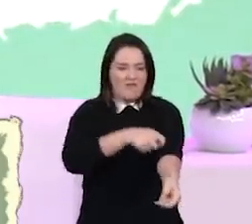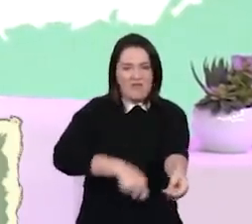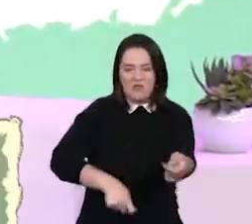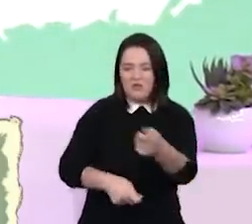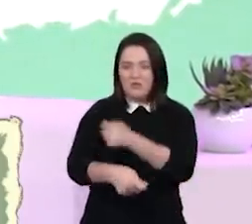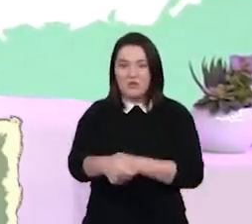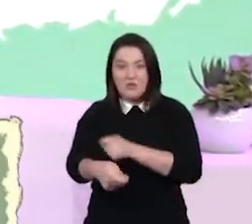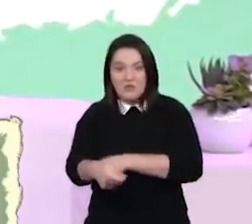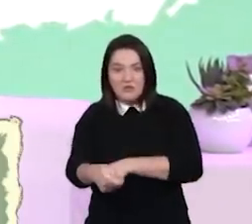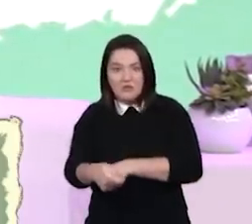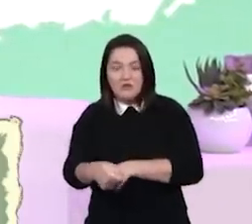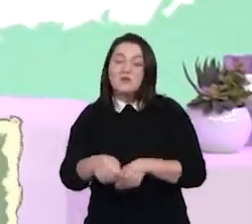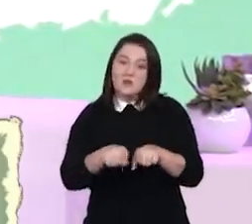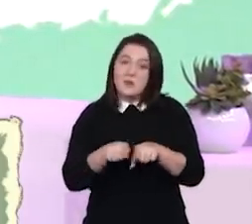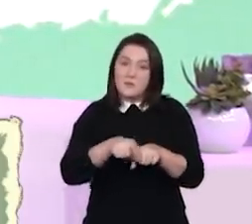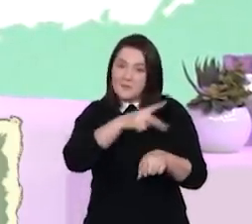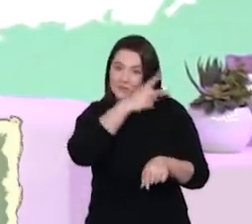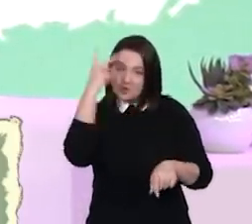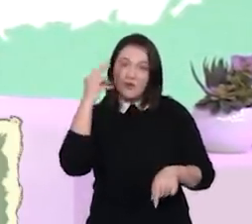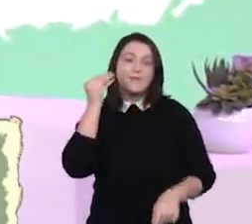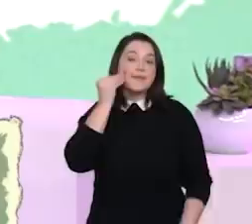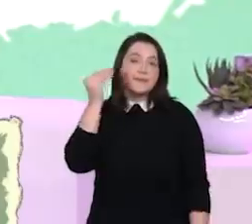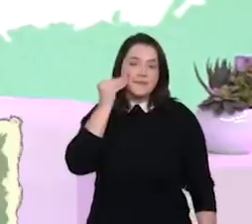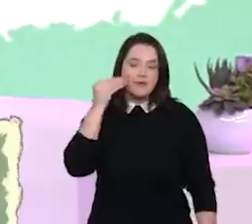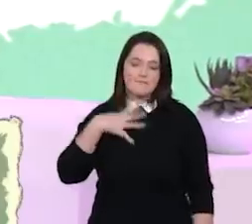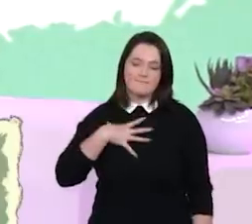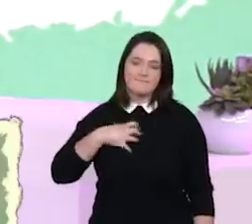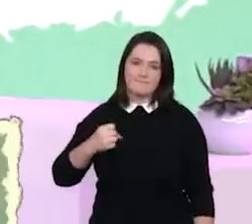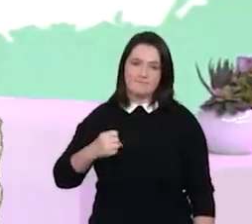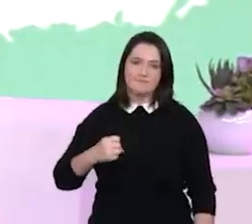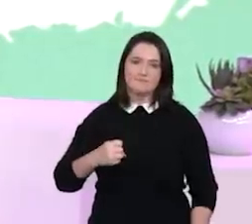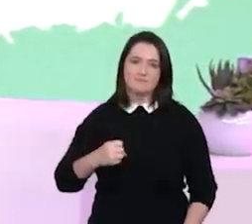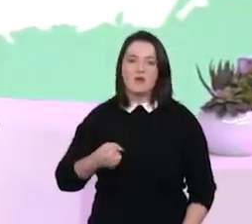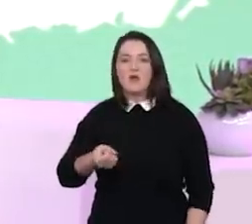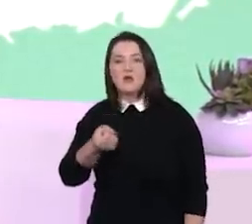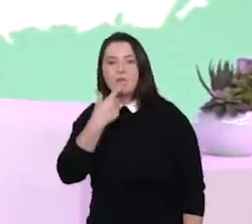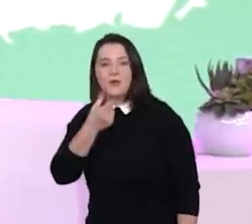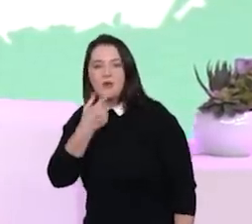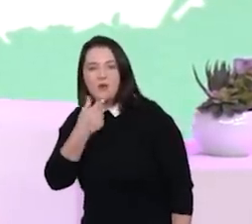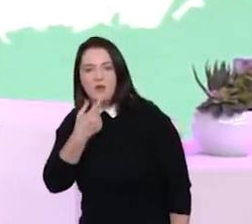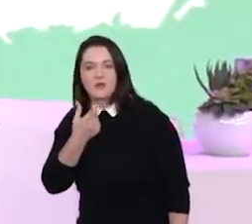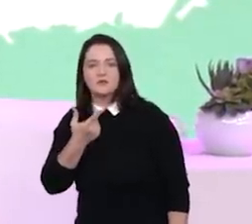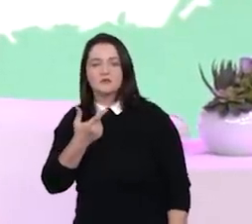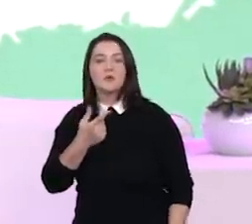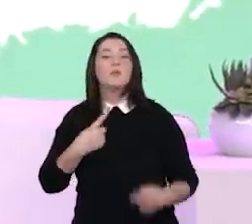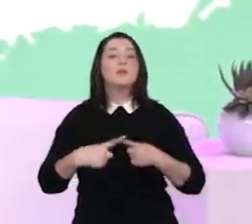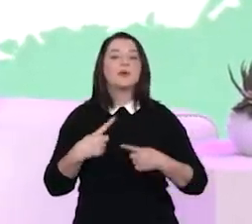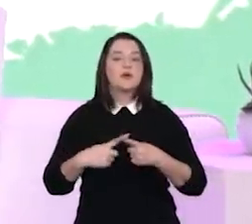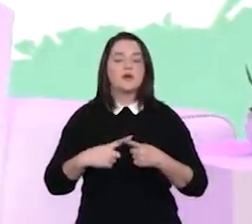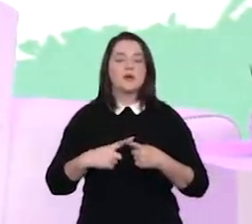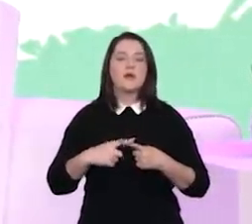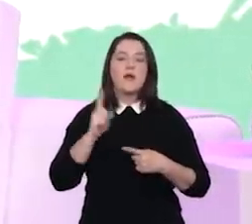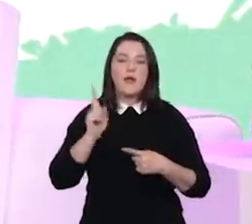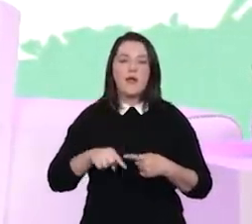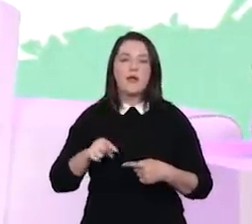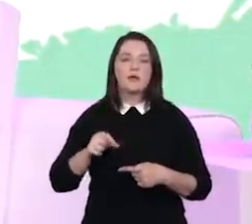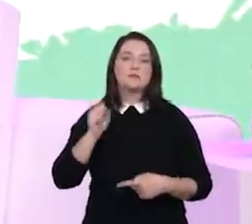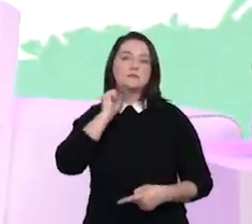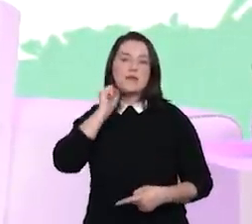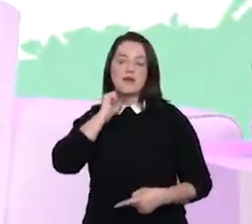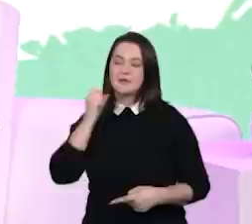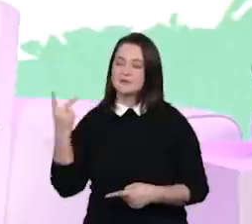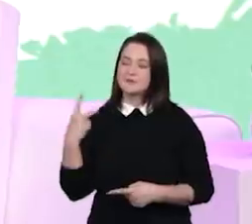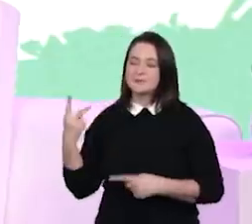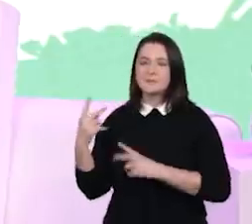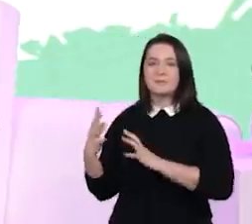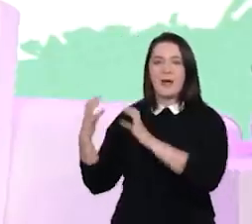algumas pessoas até mesmo à tentativa do suicídio. Ou seja, o estresse no relacionamento conjugal